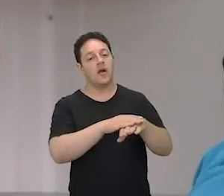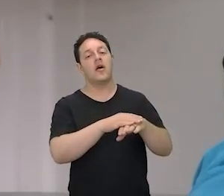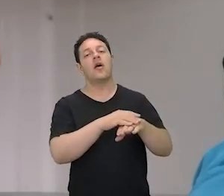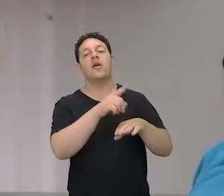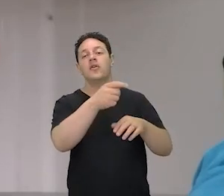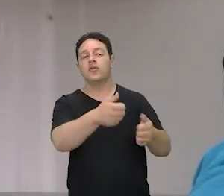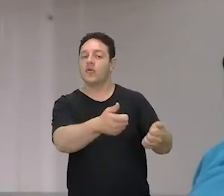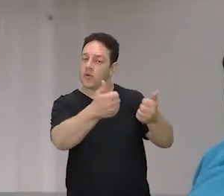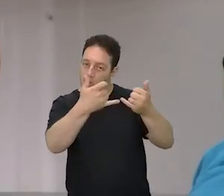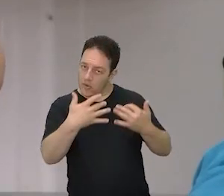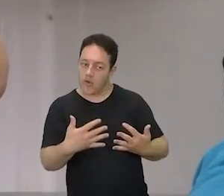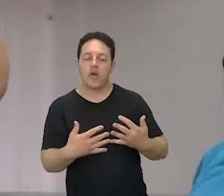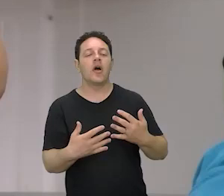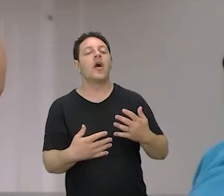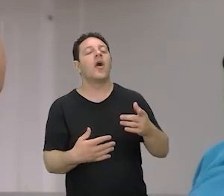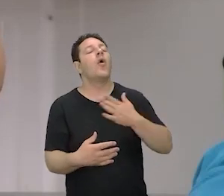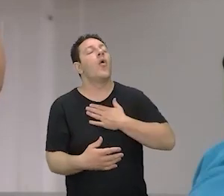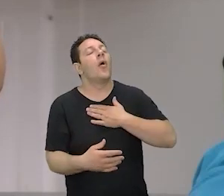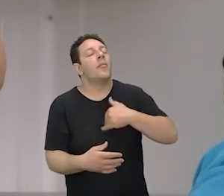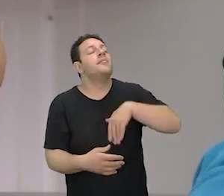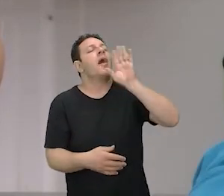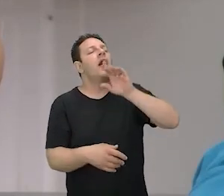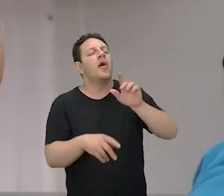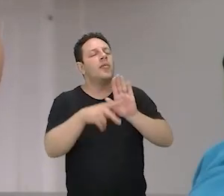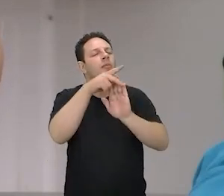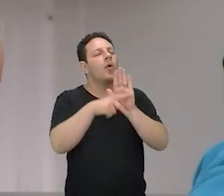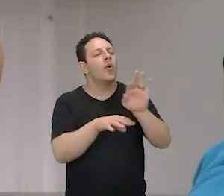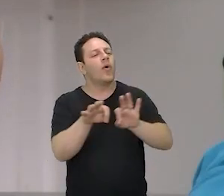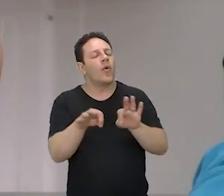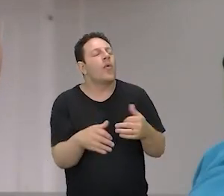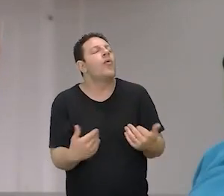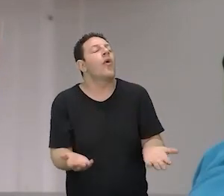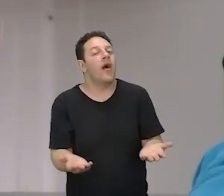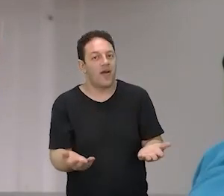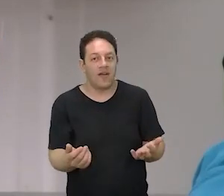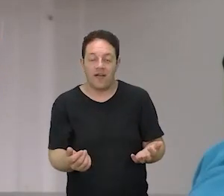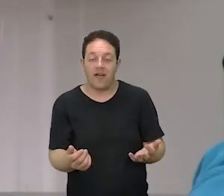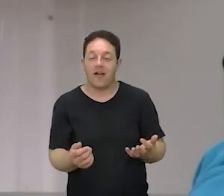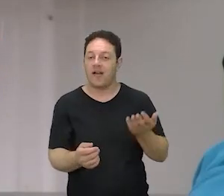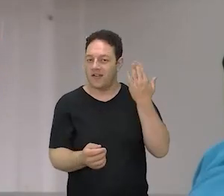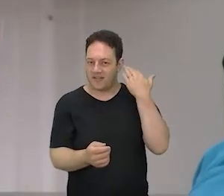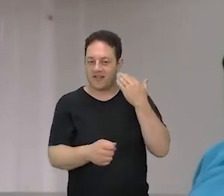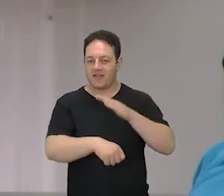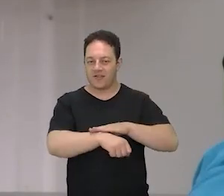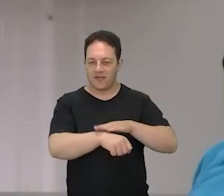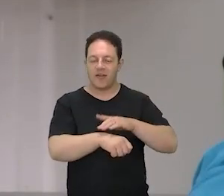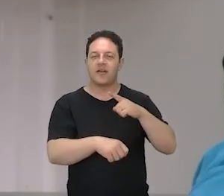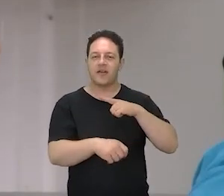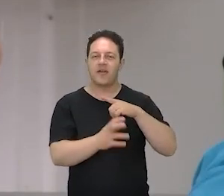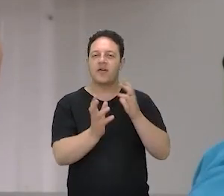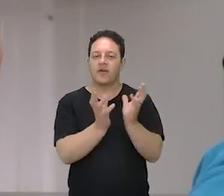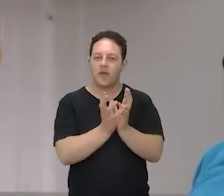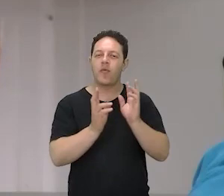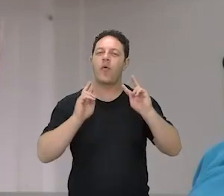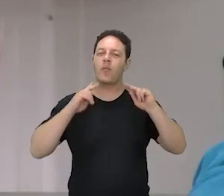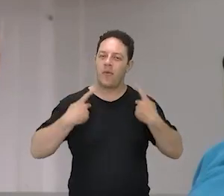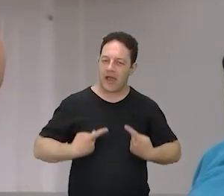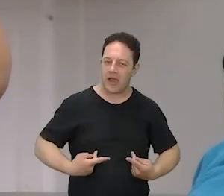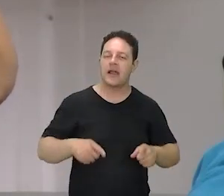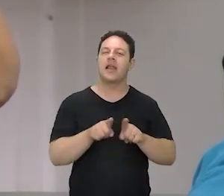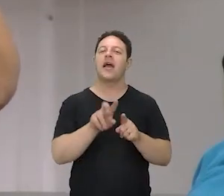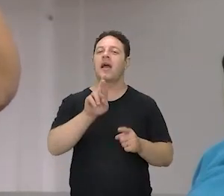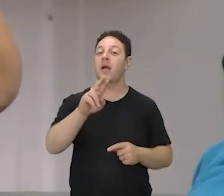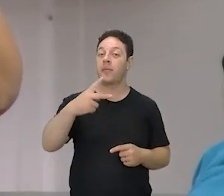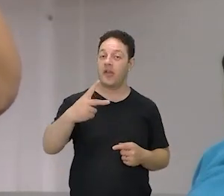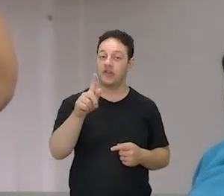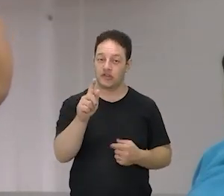quais eram os projetos que eles mais gostavam. E teve um momento, de humanas, falaram do RPG, de um jogo que